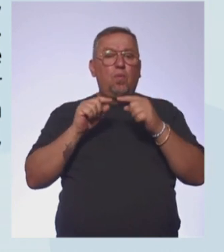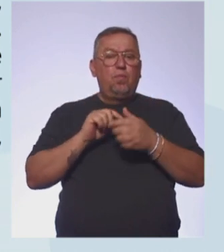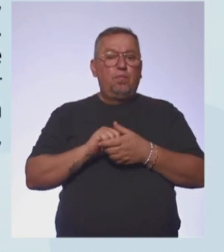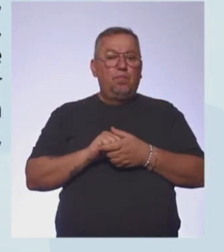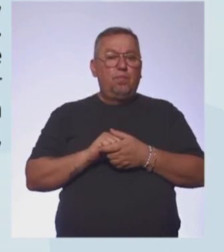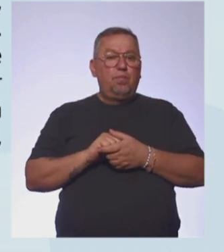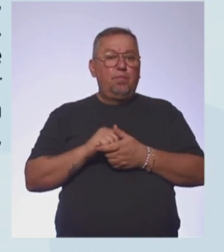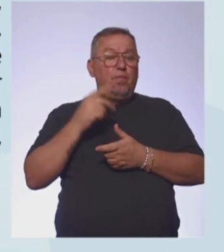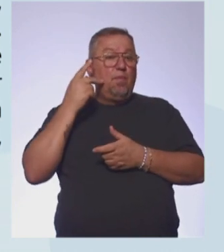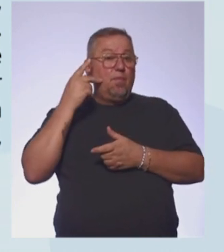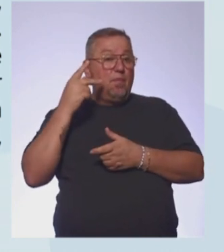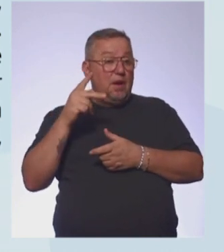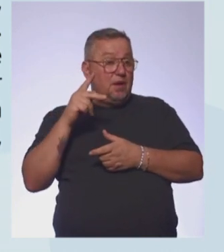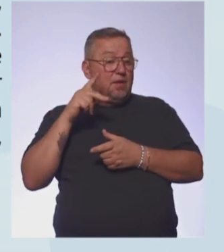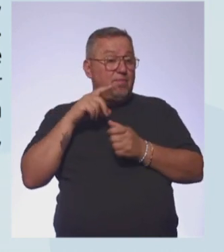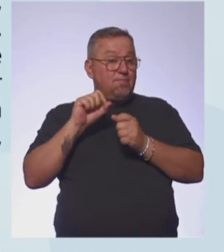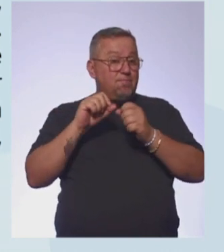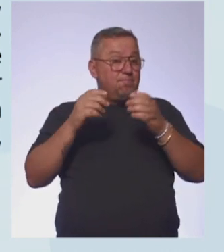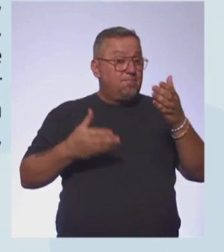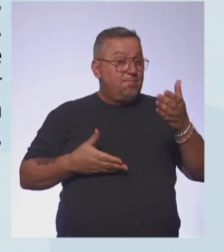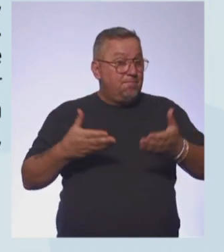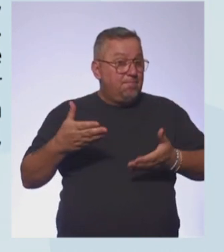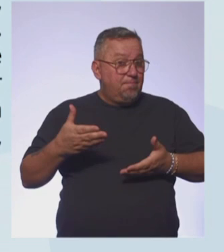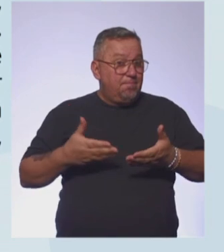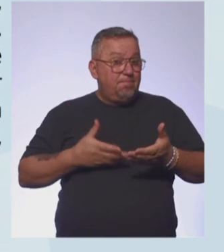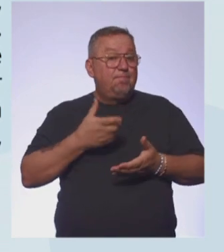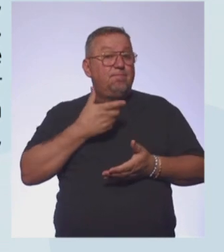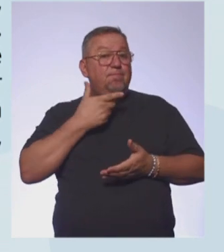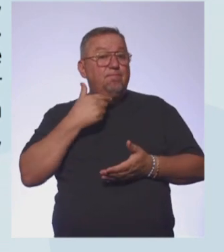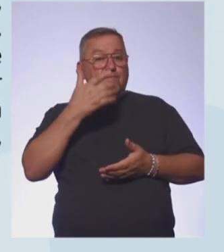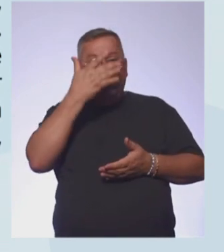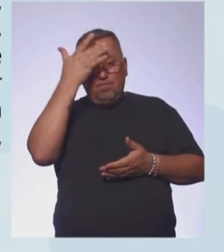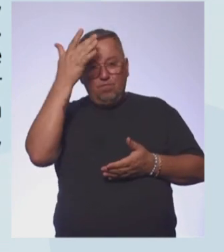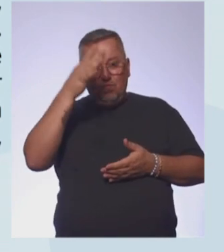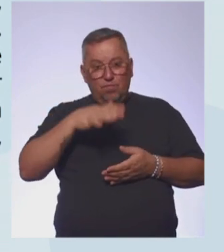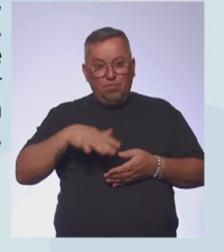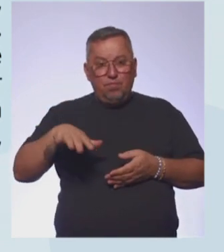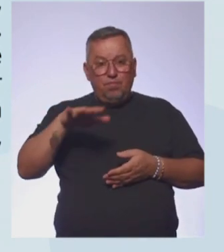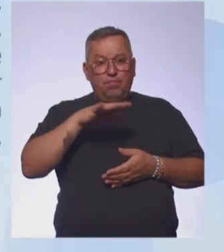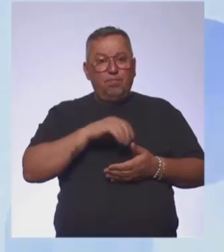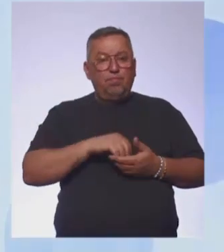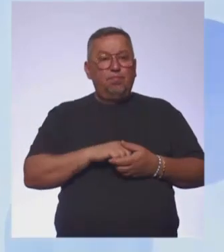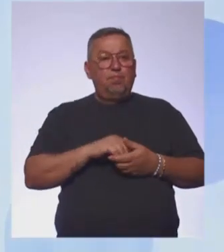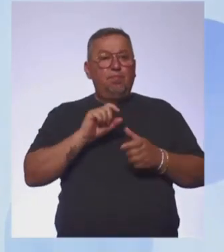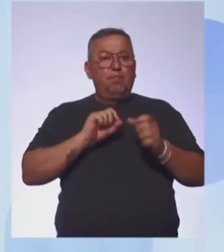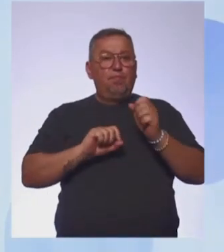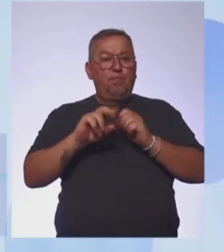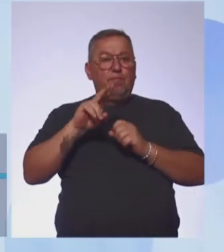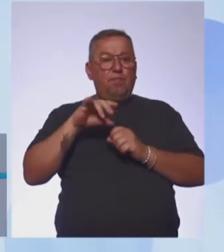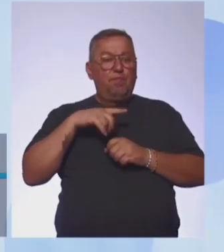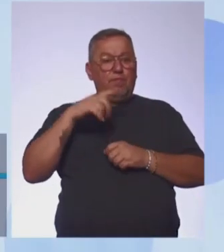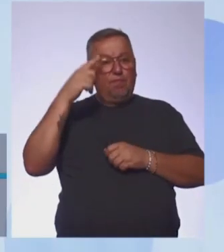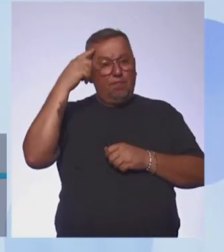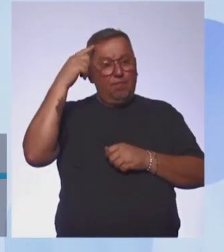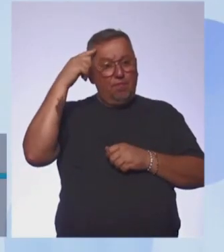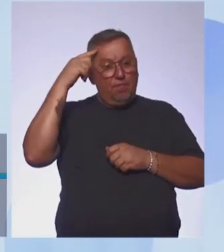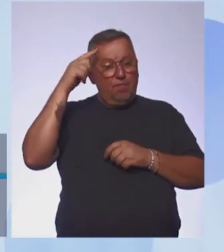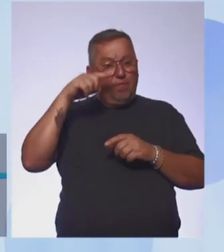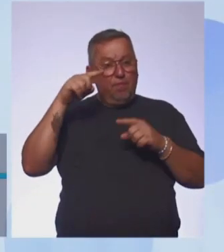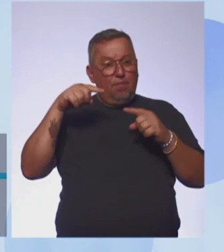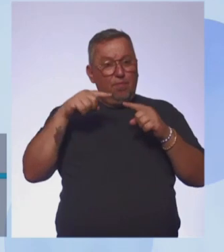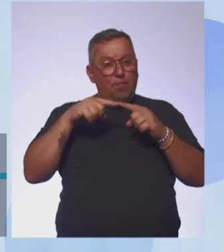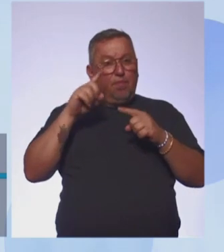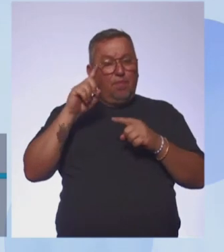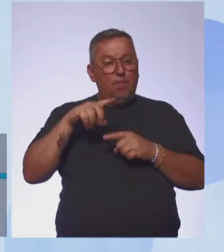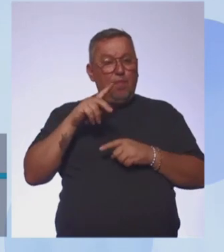Para servir aos interesses da humanidade. Tá? Então, a palavrinha aí que vai dar a ideia de finalidade